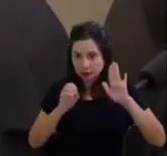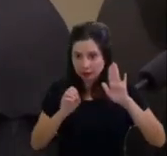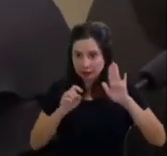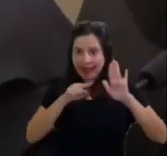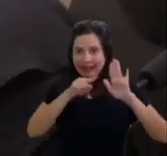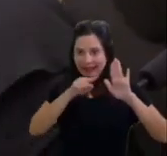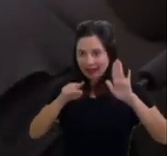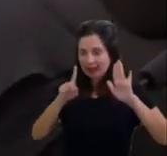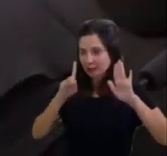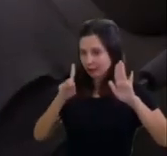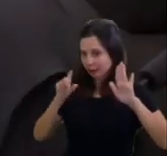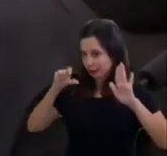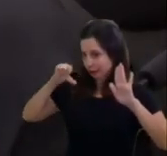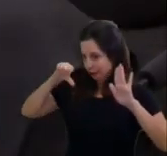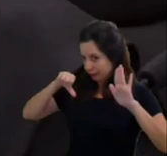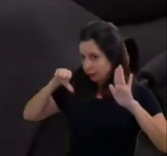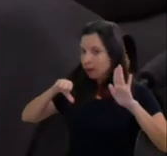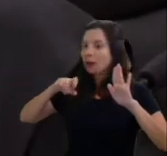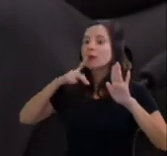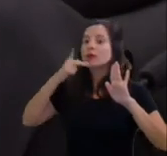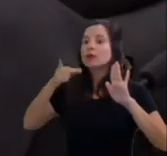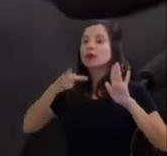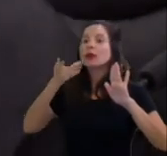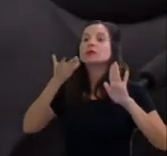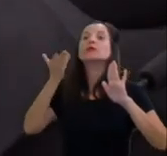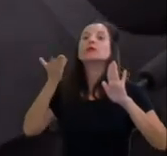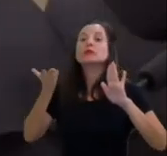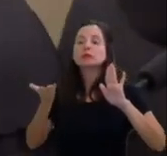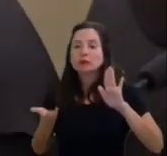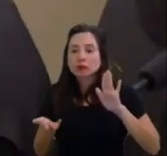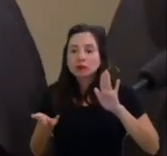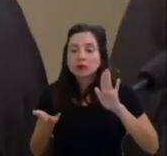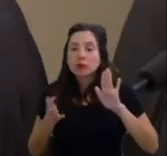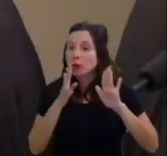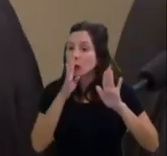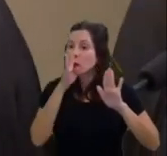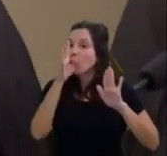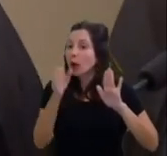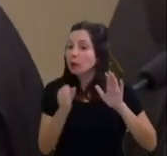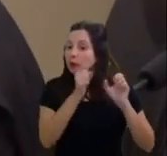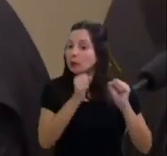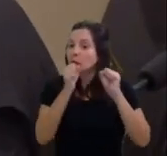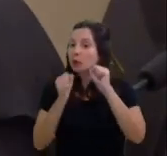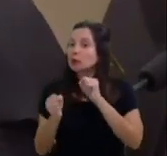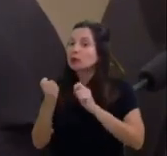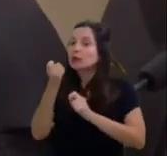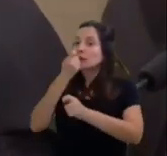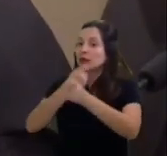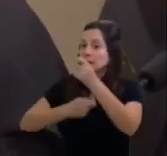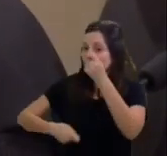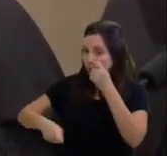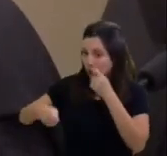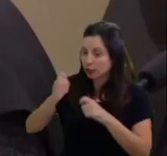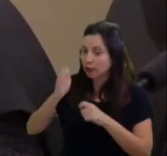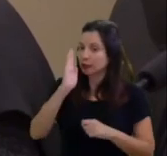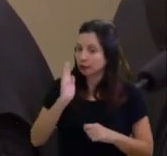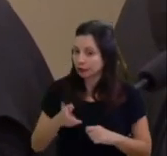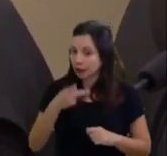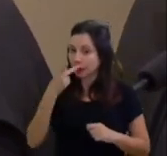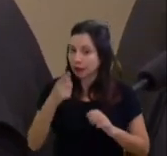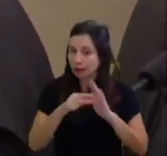60.1616-19, é afirmado, então, sublinho que o abuso do poder econômico, nos termos do citado